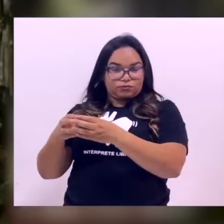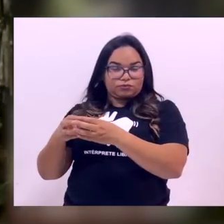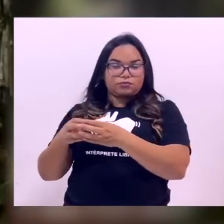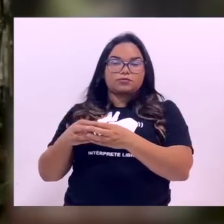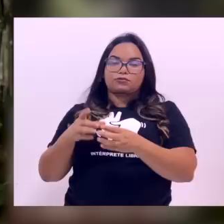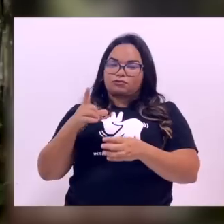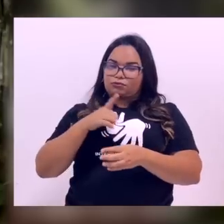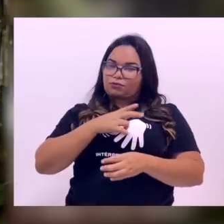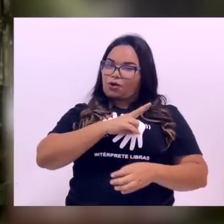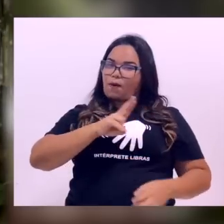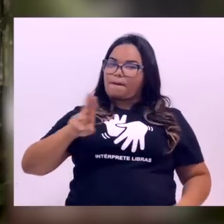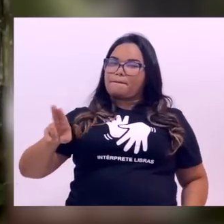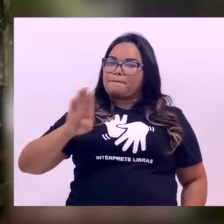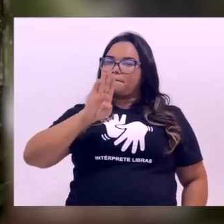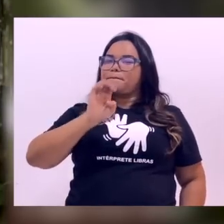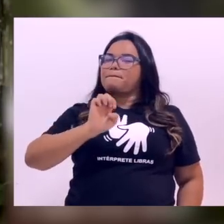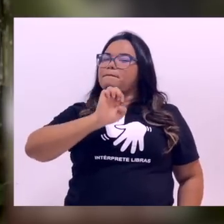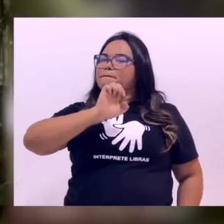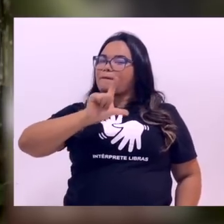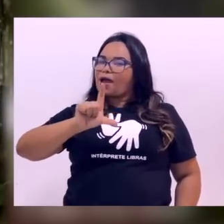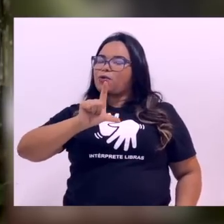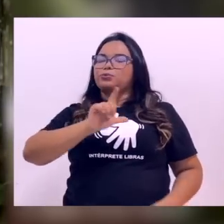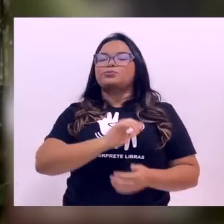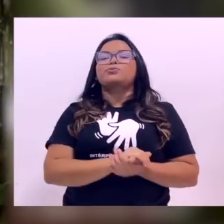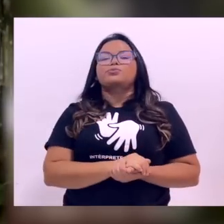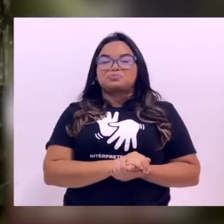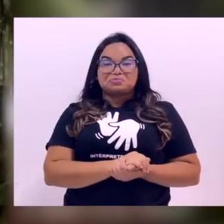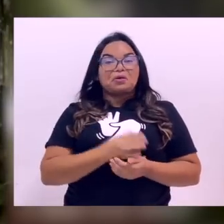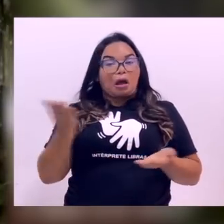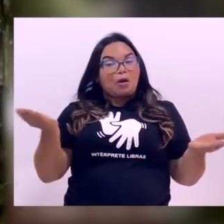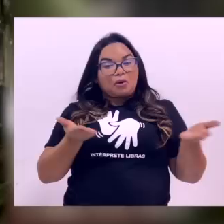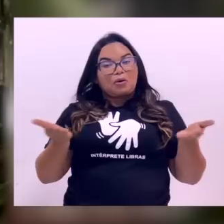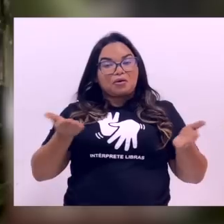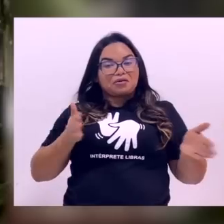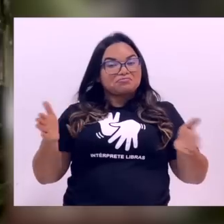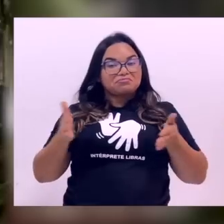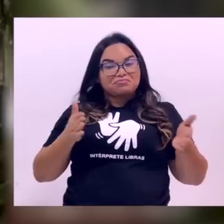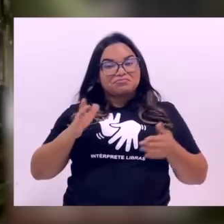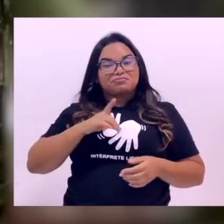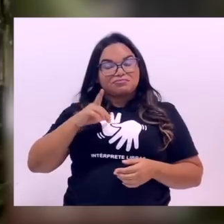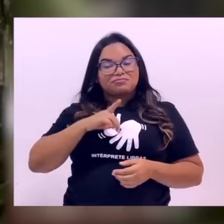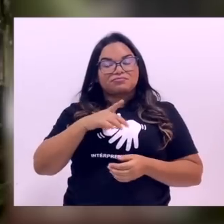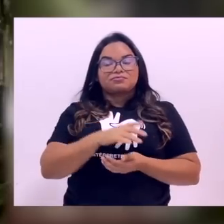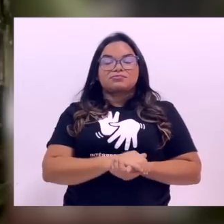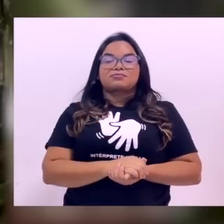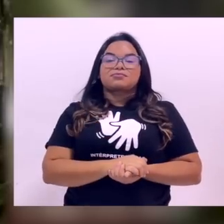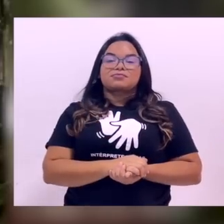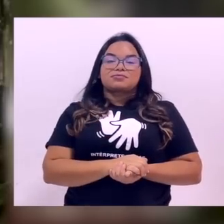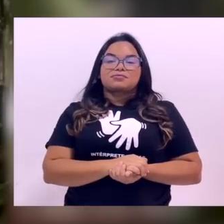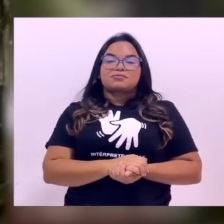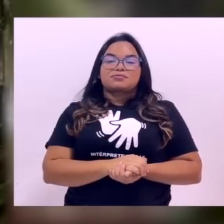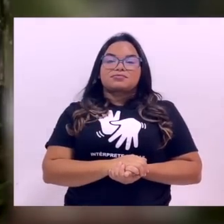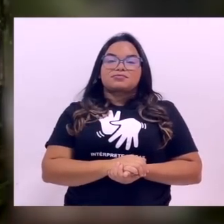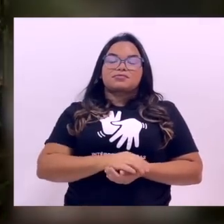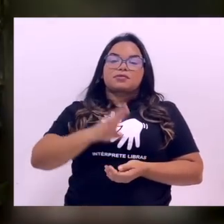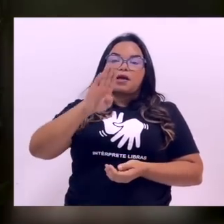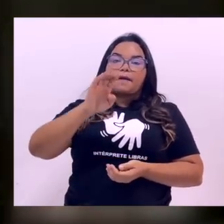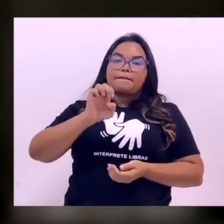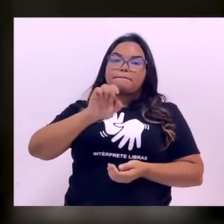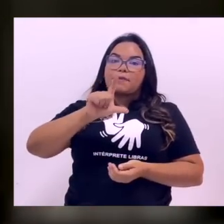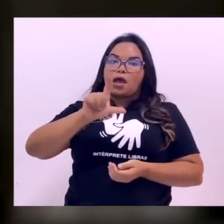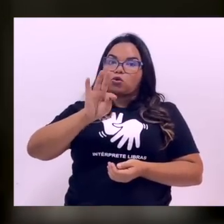organizações que se chamam pelo nome de Bel, nos nossos dias de hoje. Também